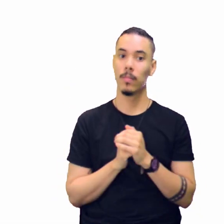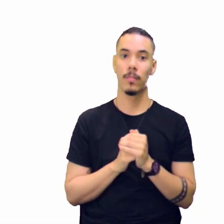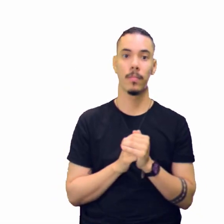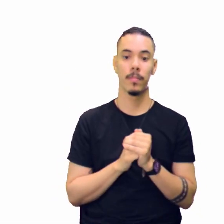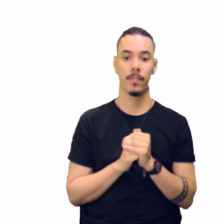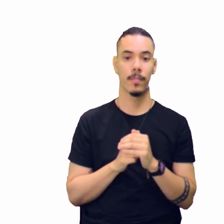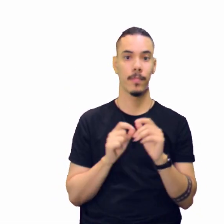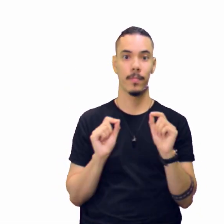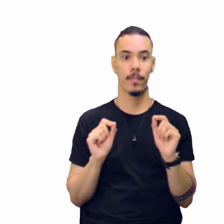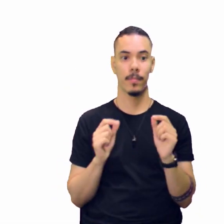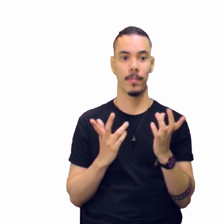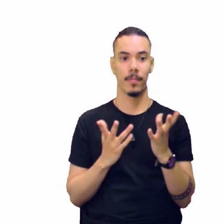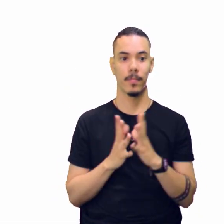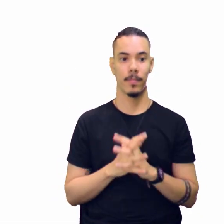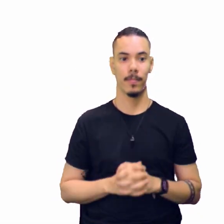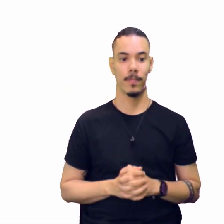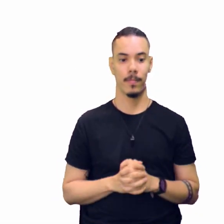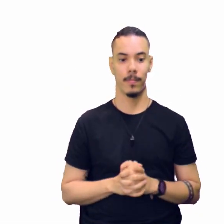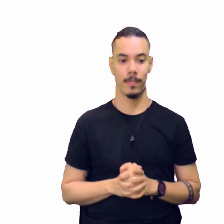E aí?